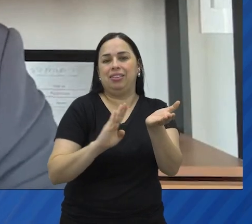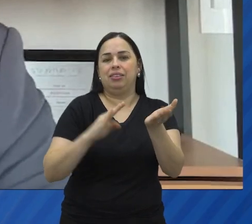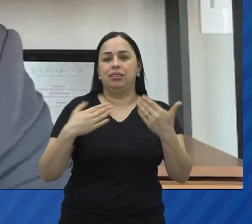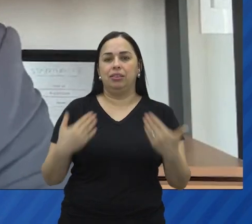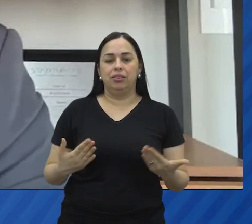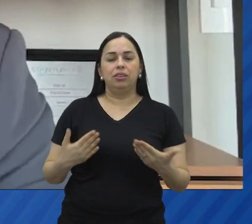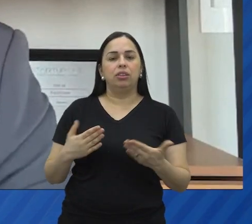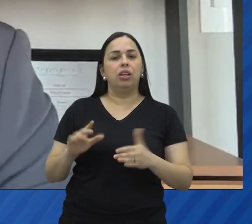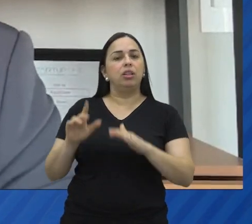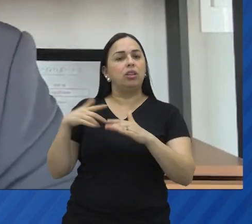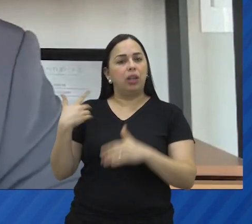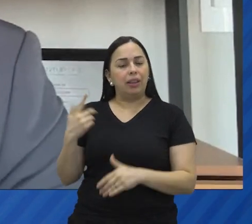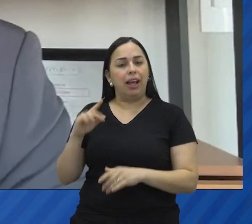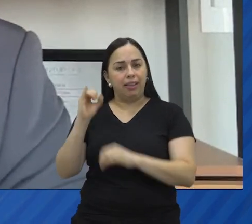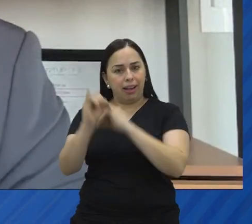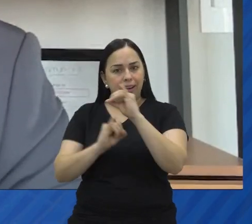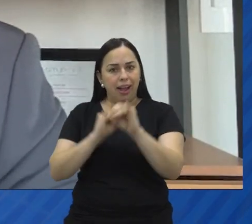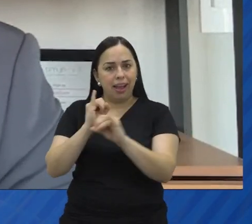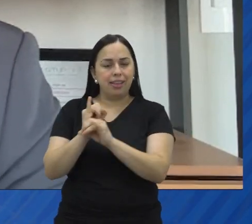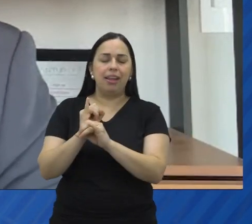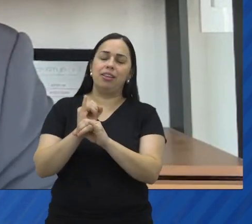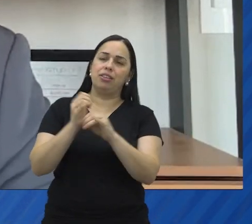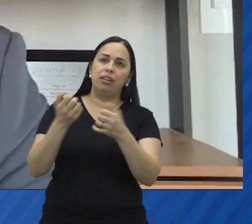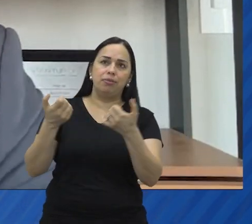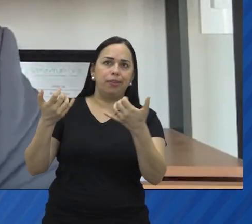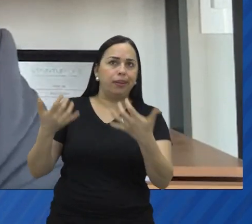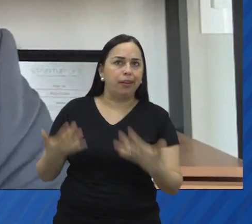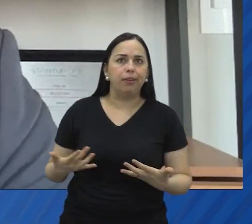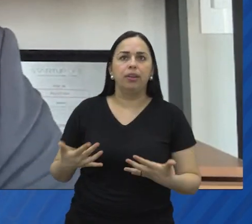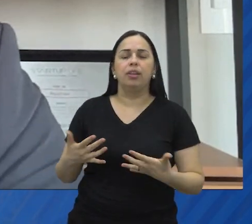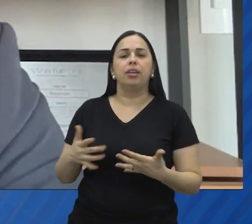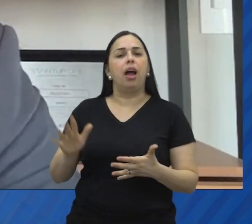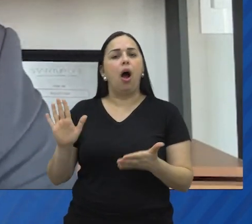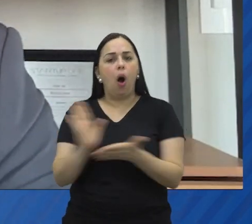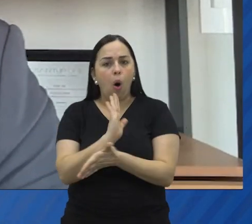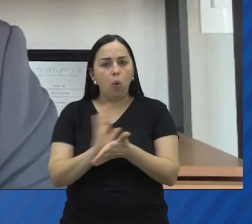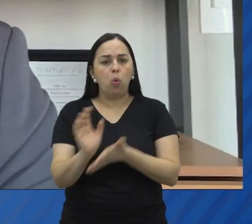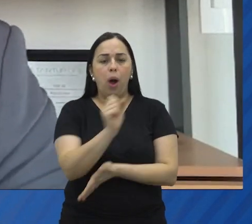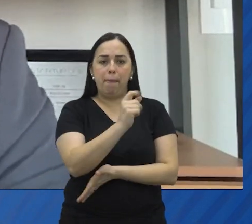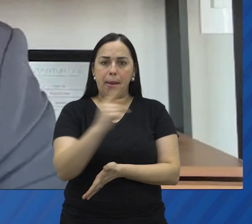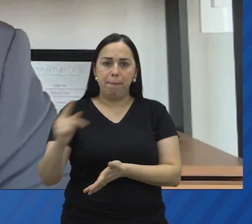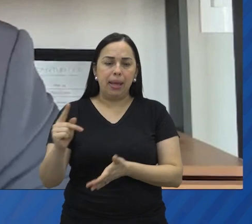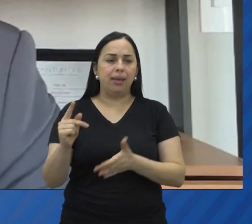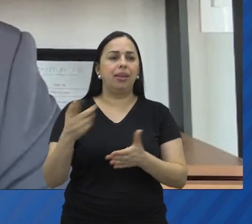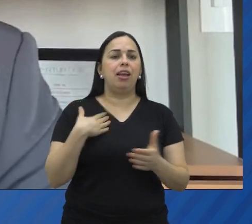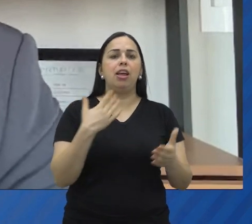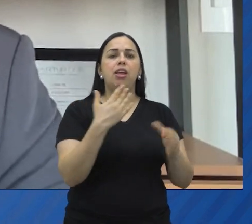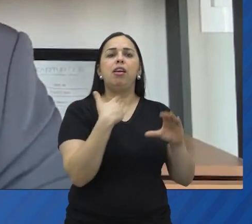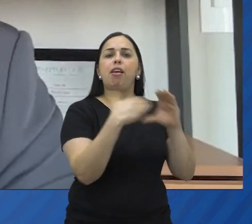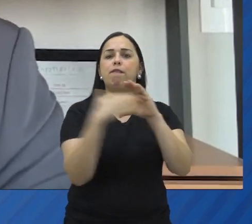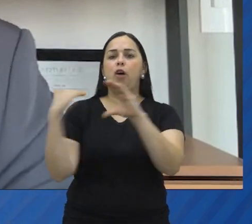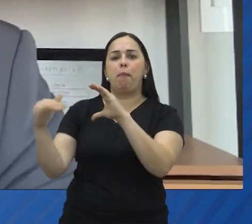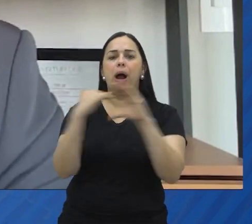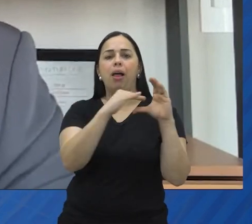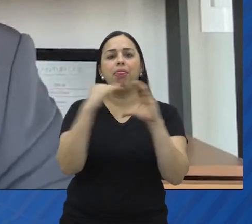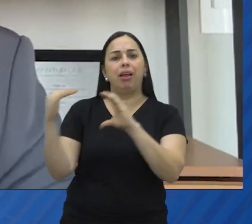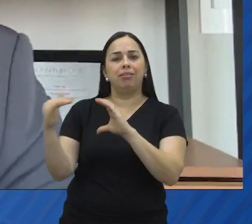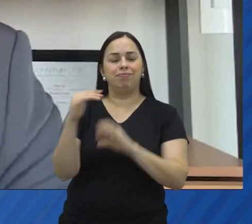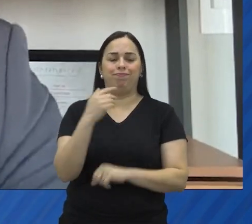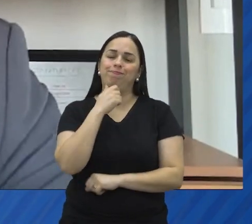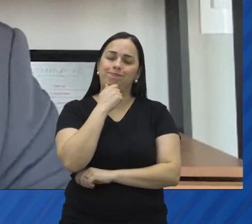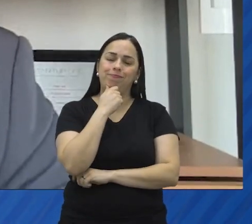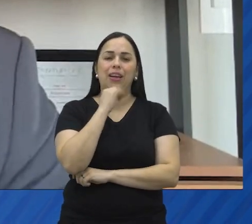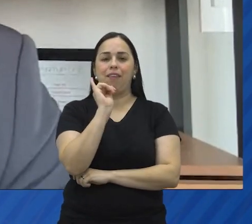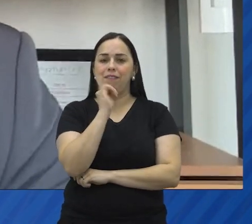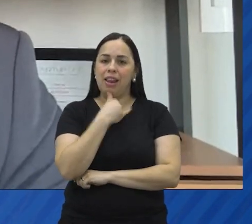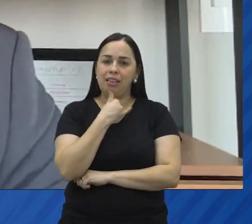de fóruns na internet que não estão vinculados, aplicativos de troca de mensagem. Infelizmente,